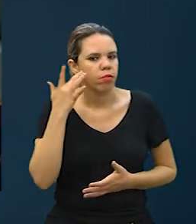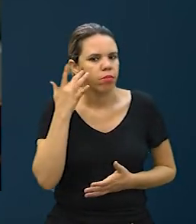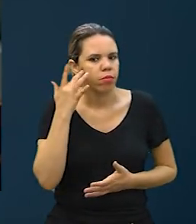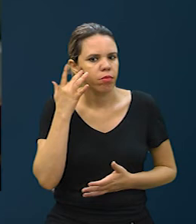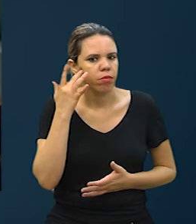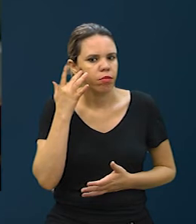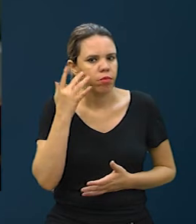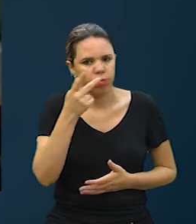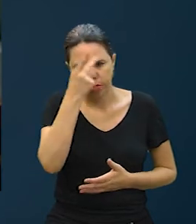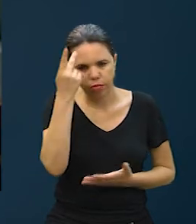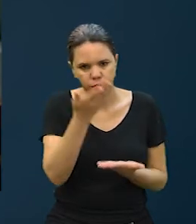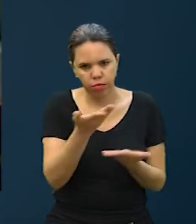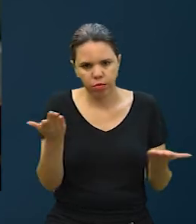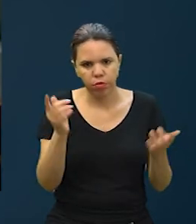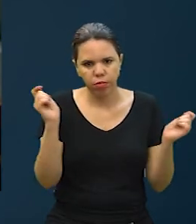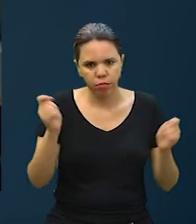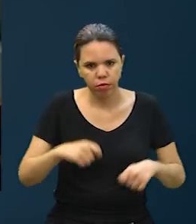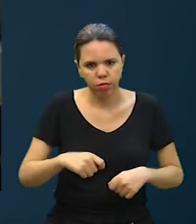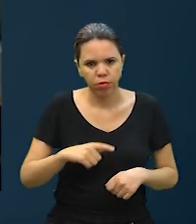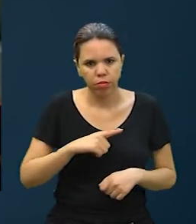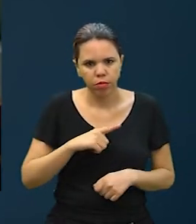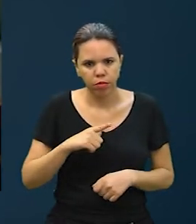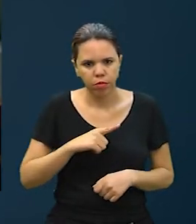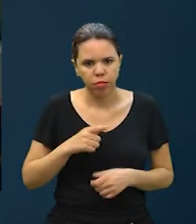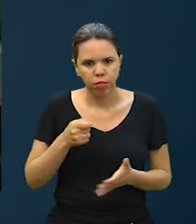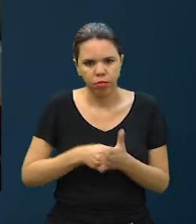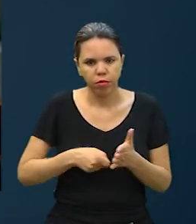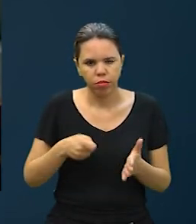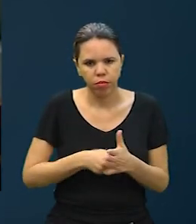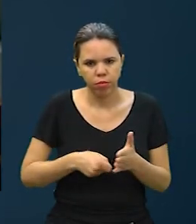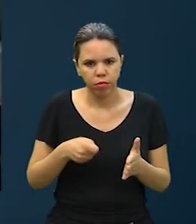Mas eu acho quando as pessoas têm convicção, elas têm que